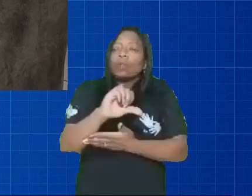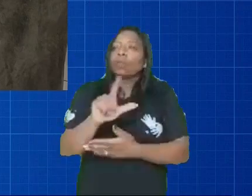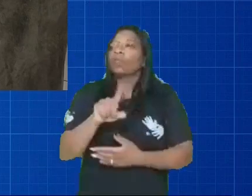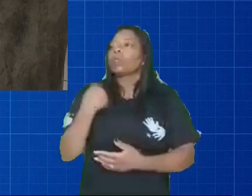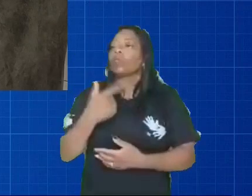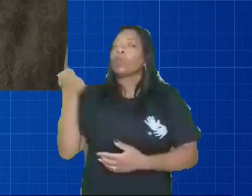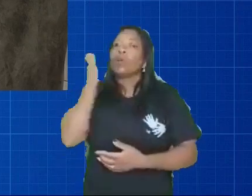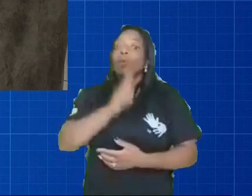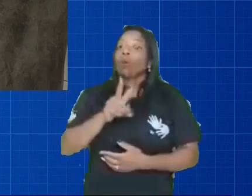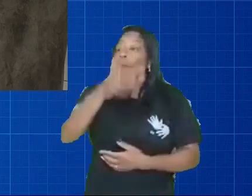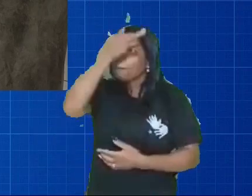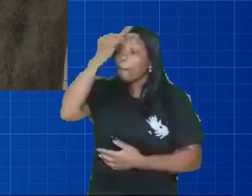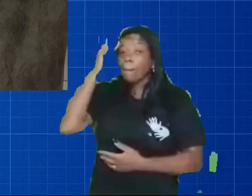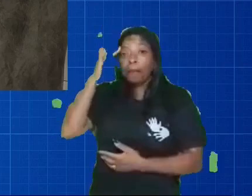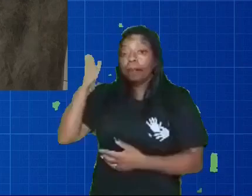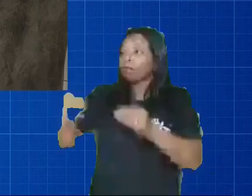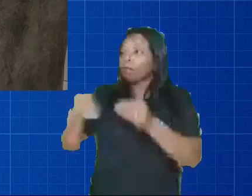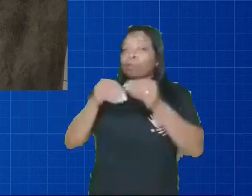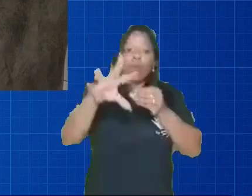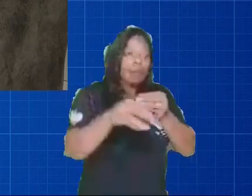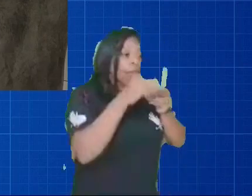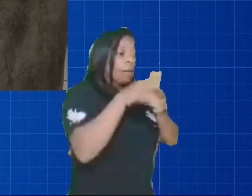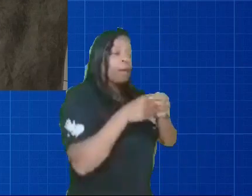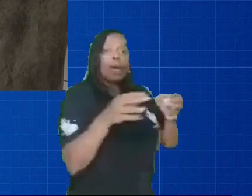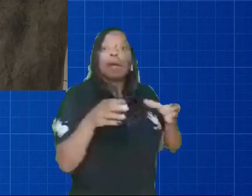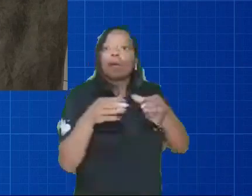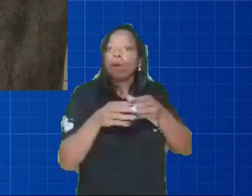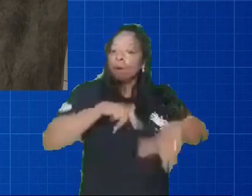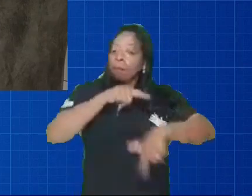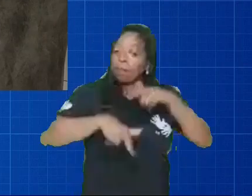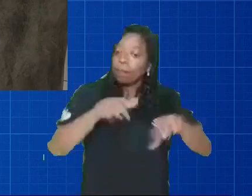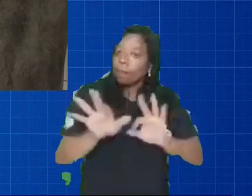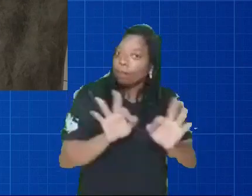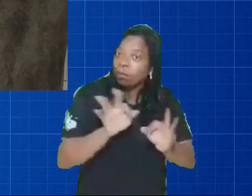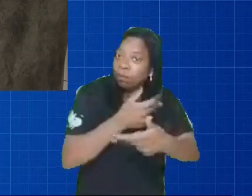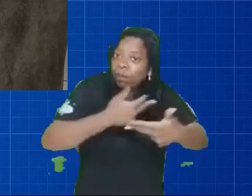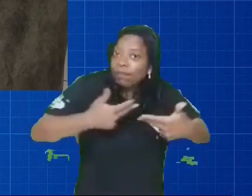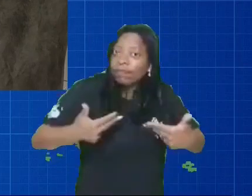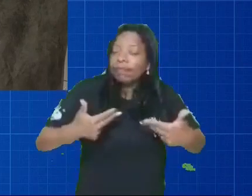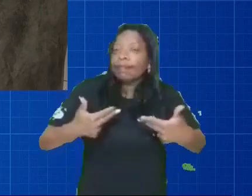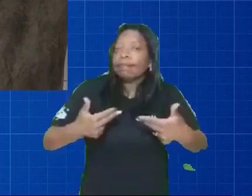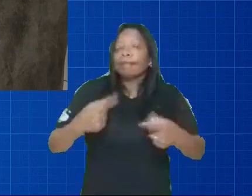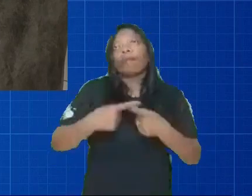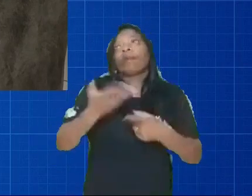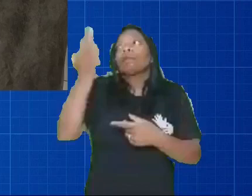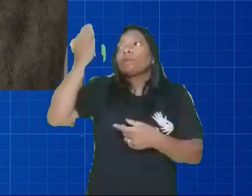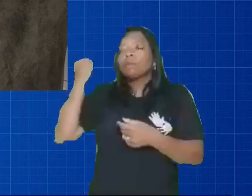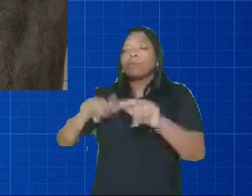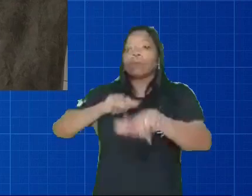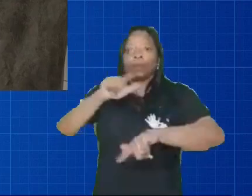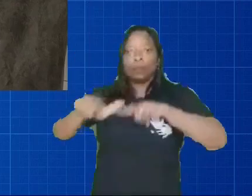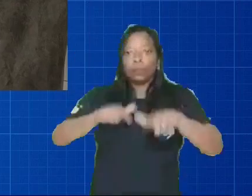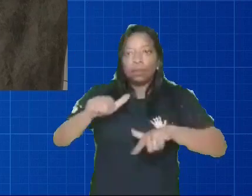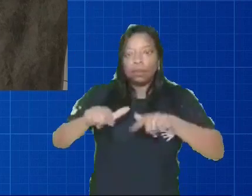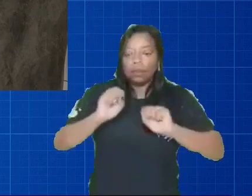temática de educação ambiental em todas as áreas, em todos os projetos dentro da educação, né. Antes a gente trabalhava educação ambiental, né, mas de forma